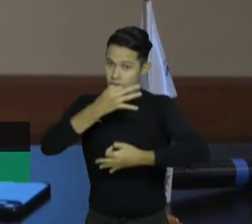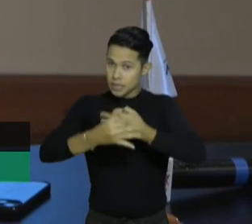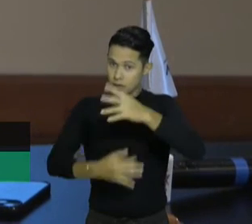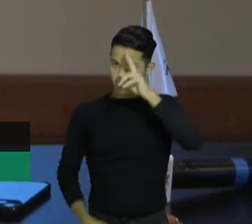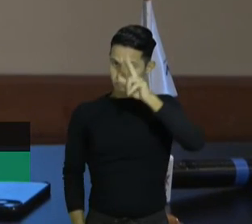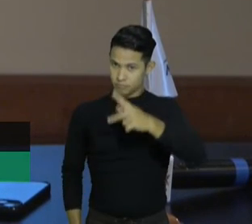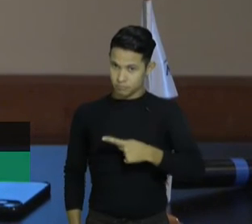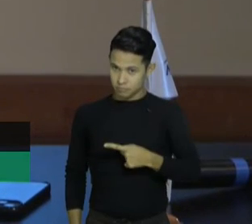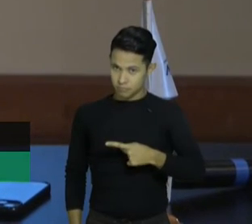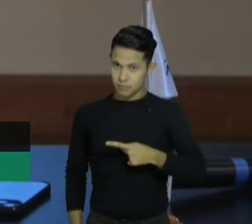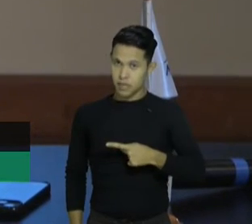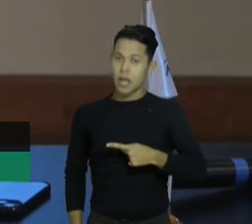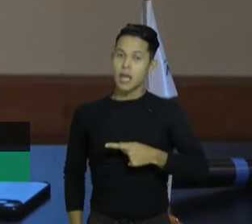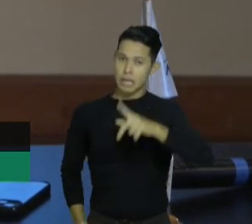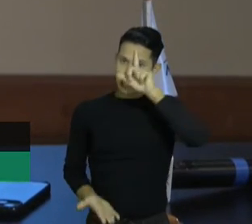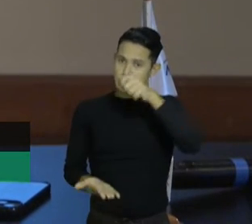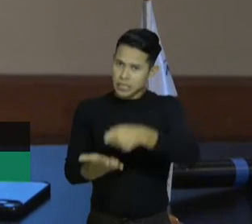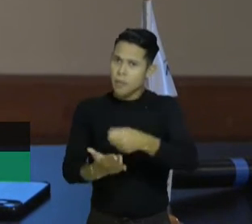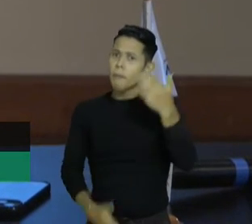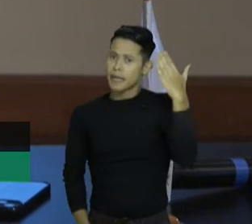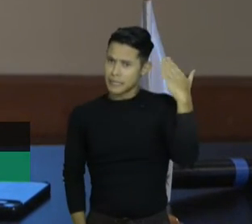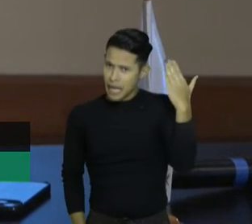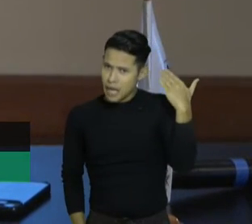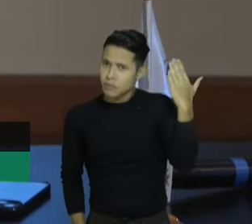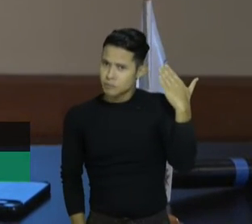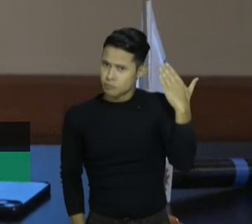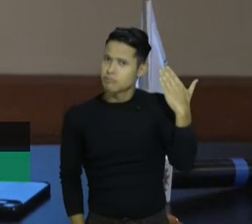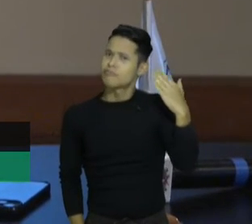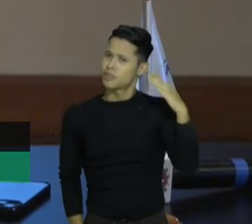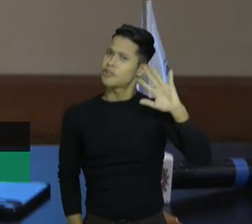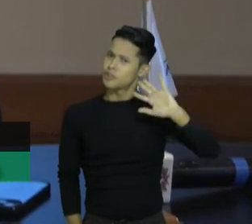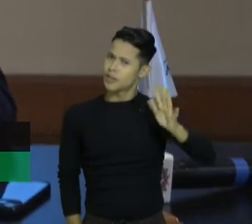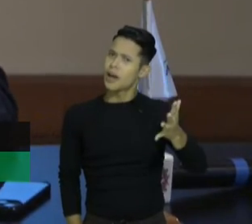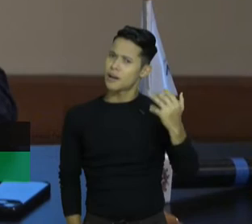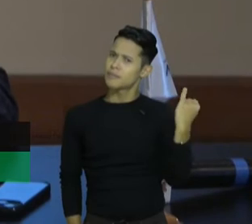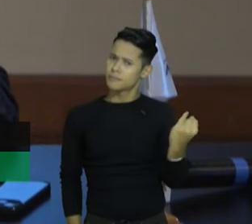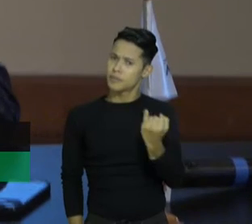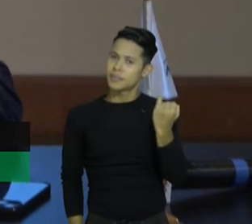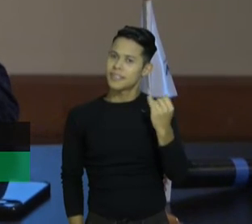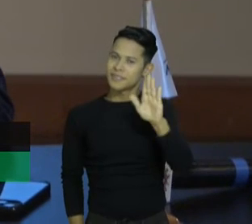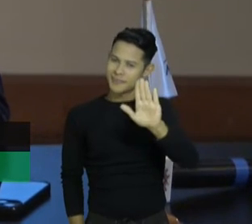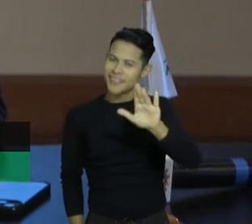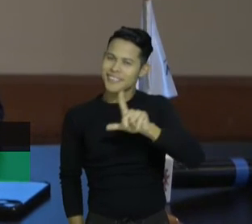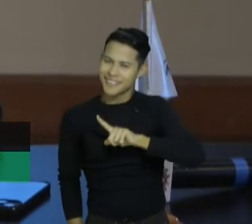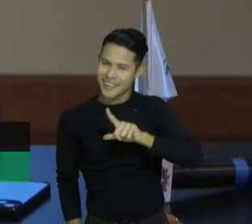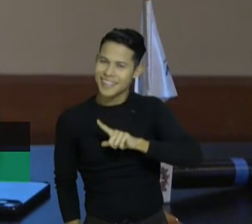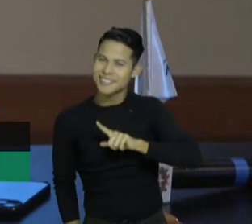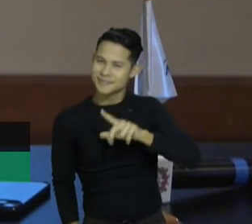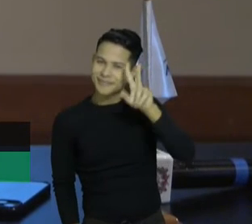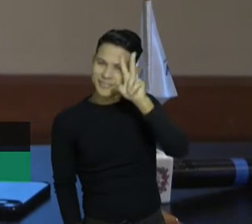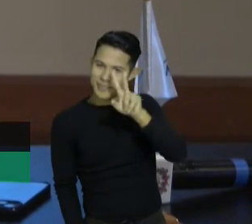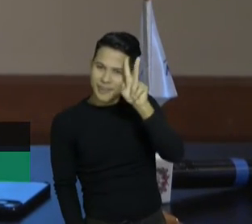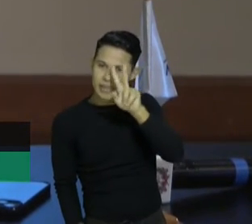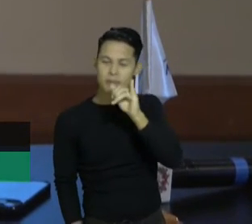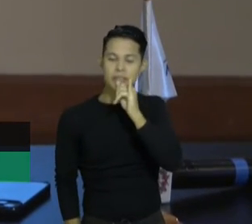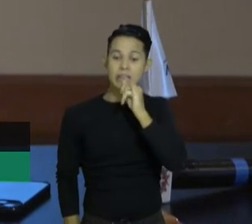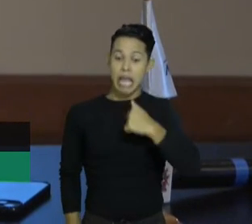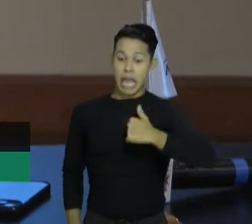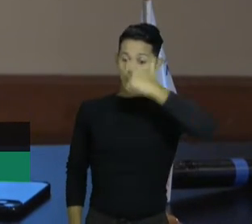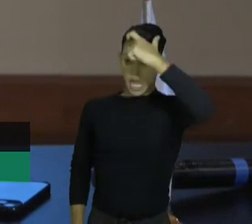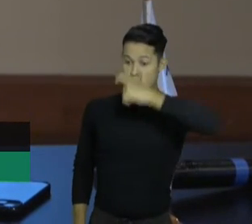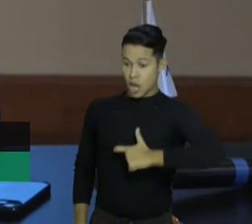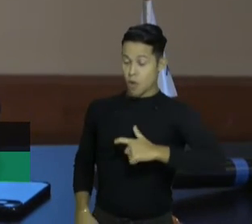momento essa decisão já foi muito importante né mas é aquela aquela história né Eu sou eu e minhas